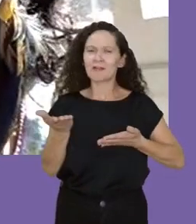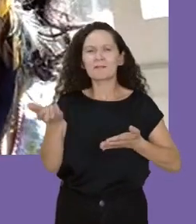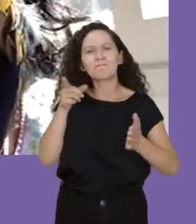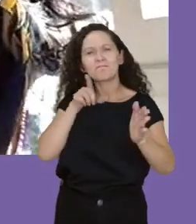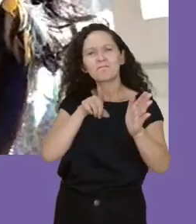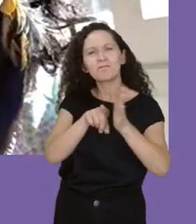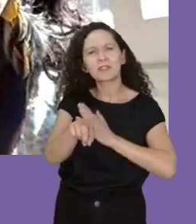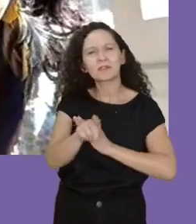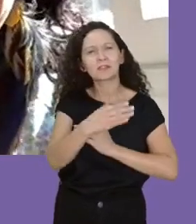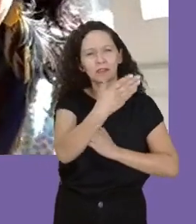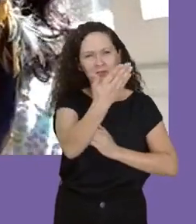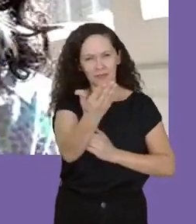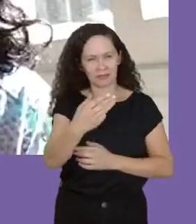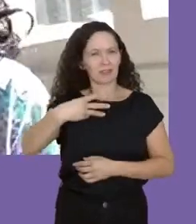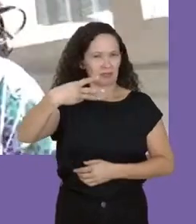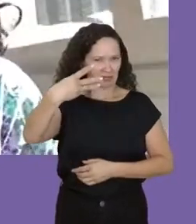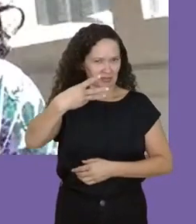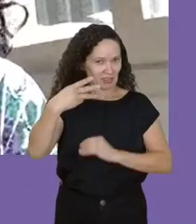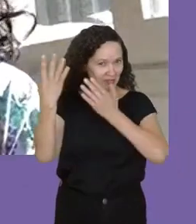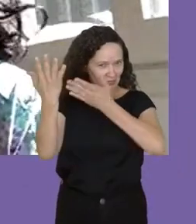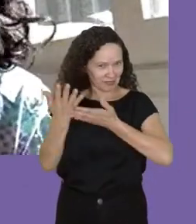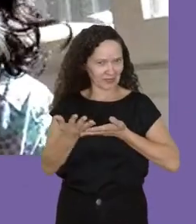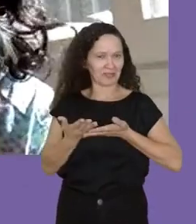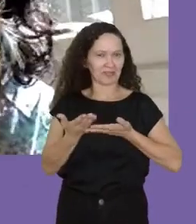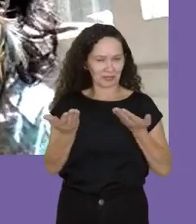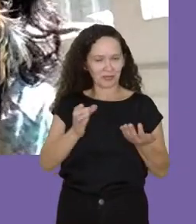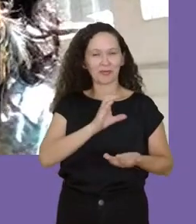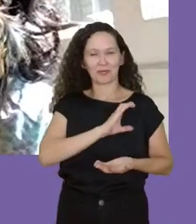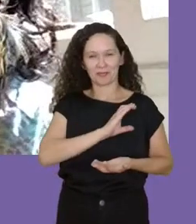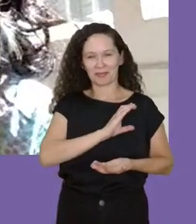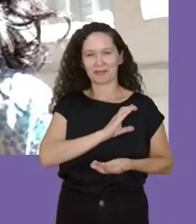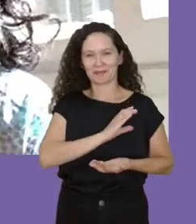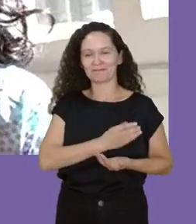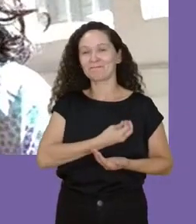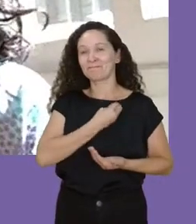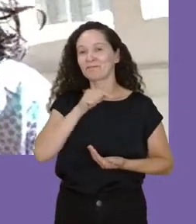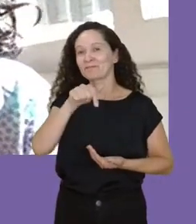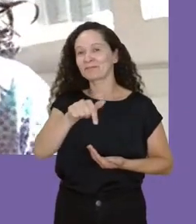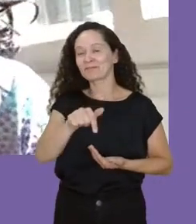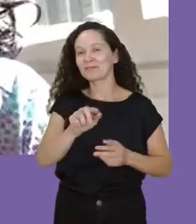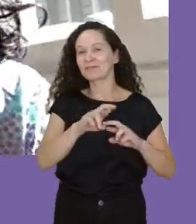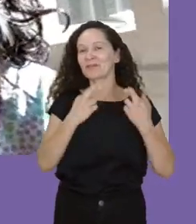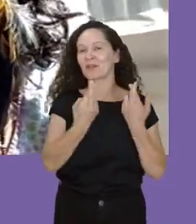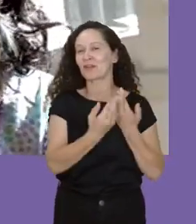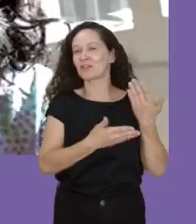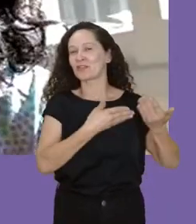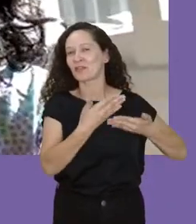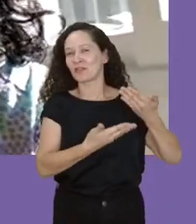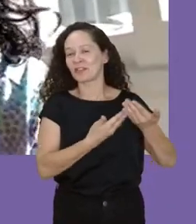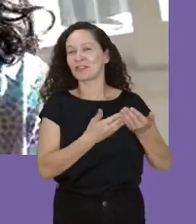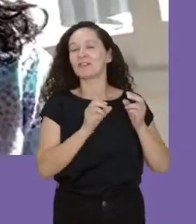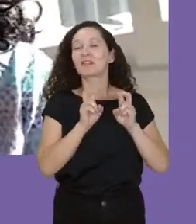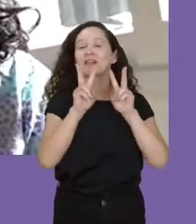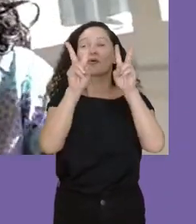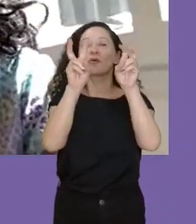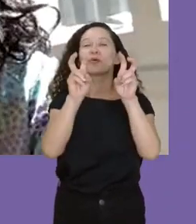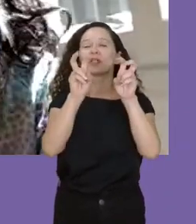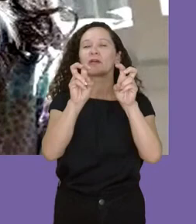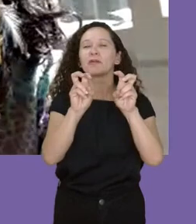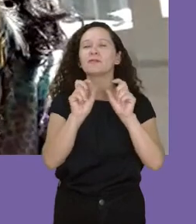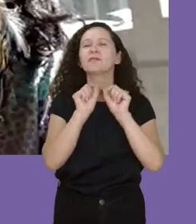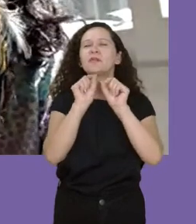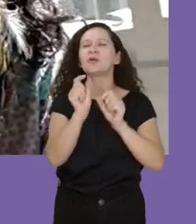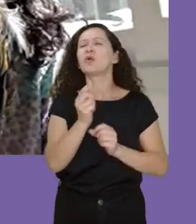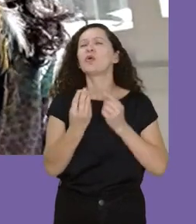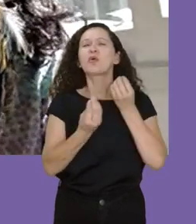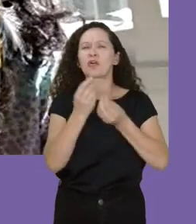perguntar para vocês três, nossas três companheiras que estão aqui, sobre a questão, como que a